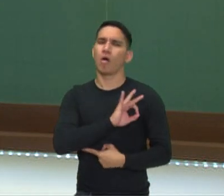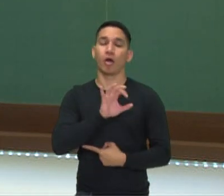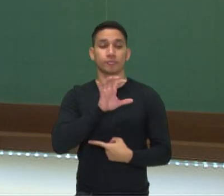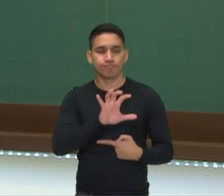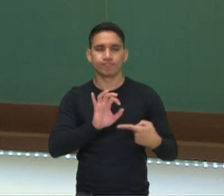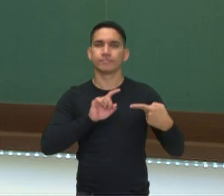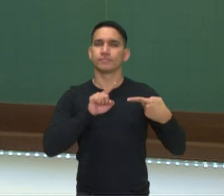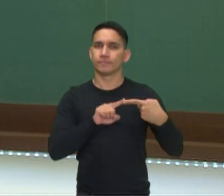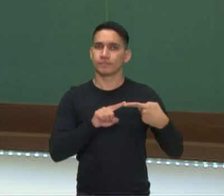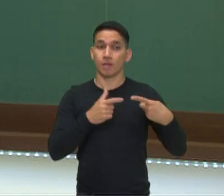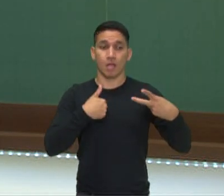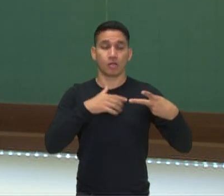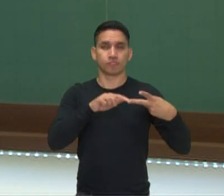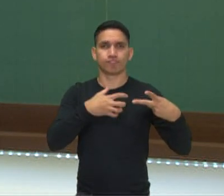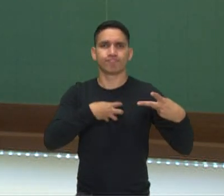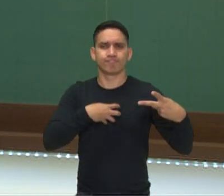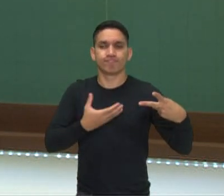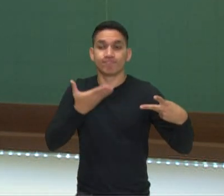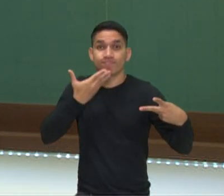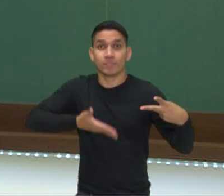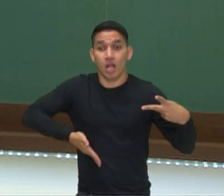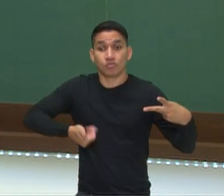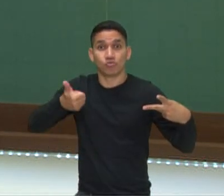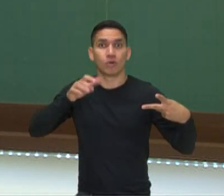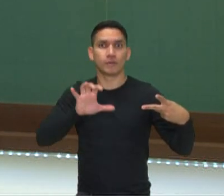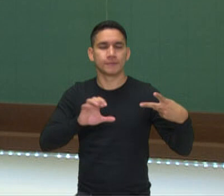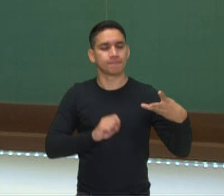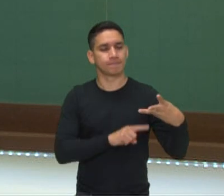me animo quando? Eu posso me